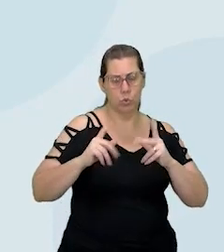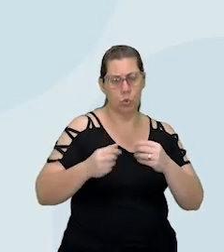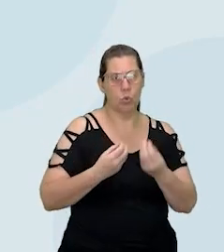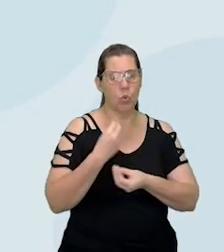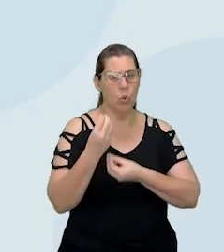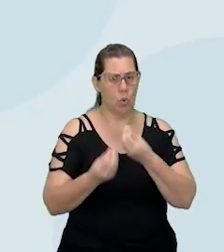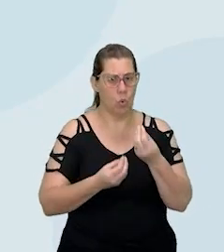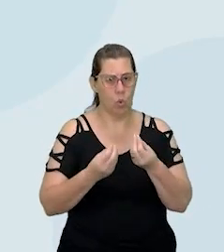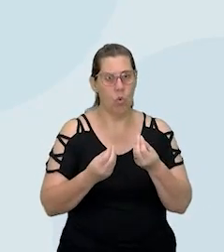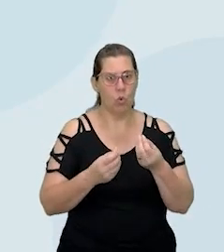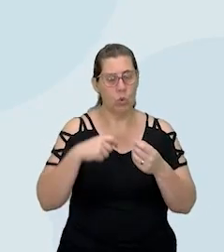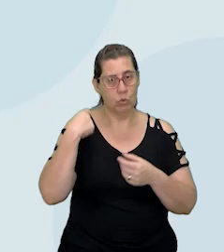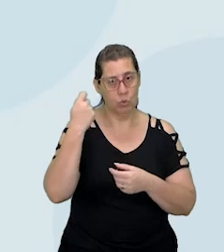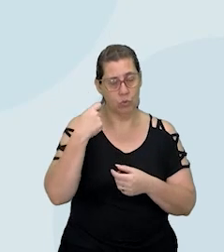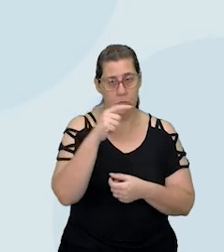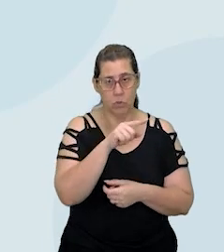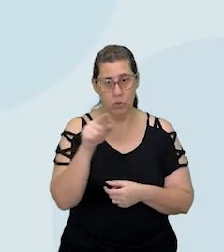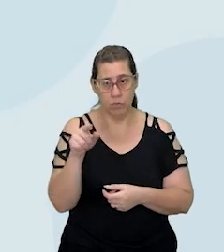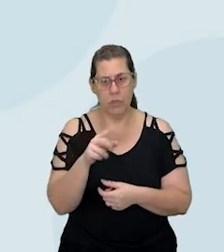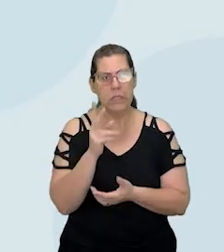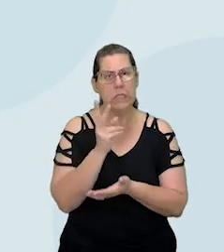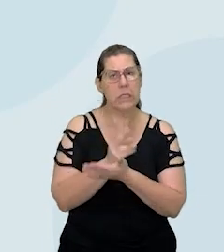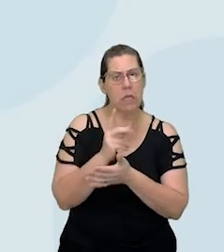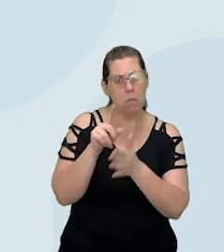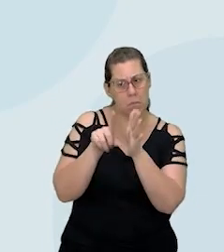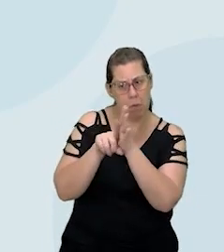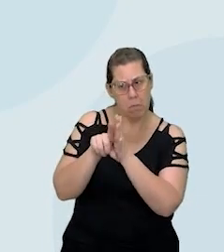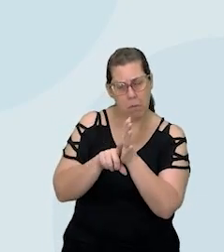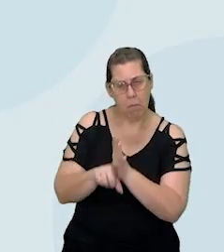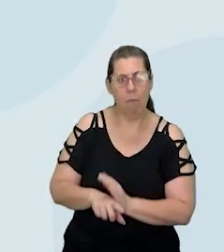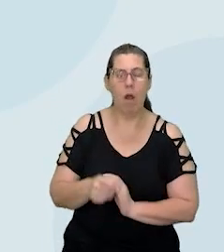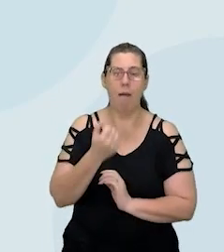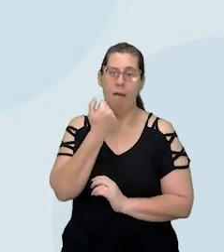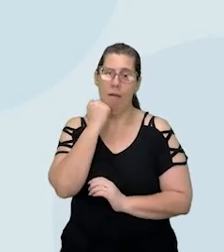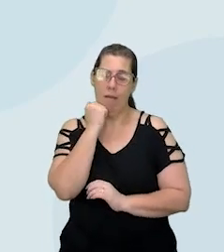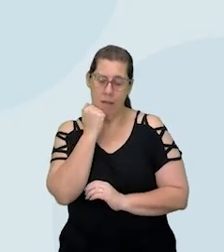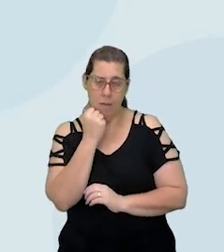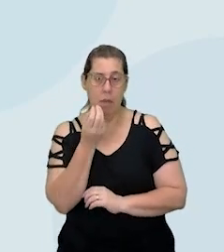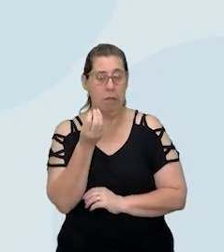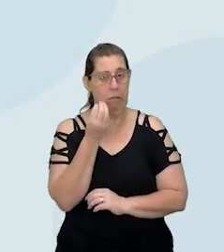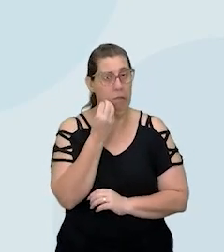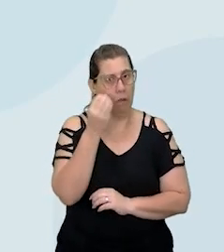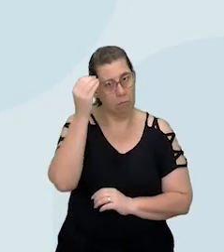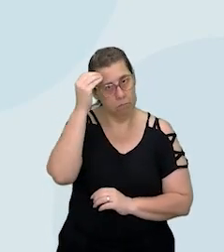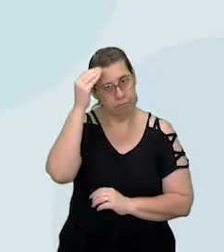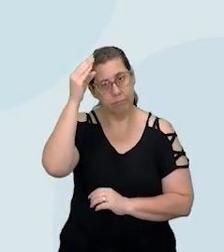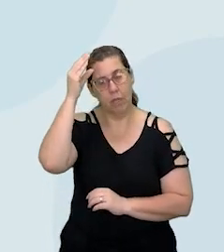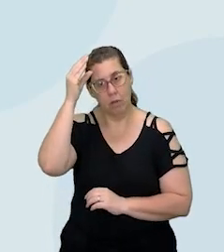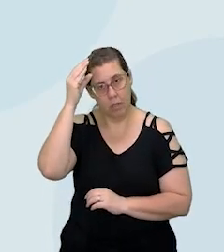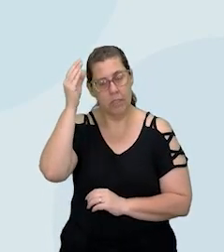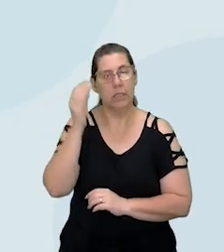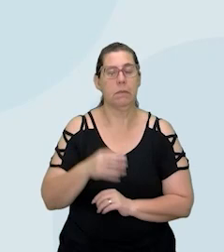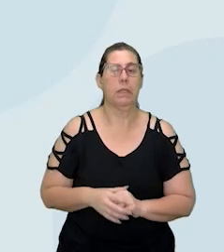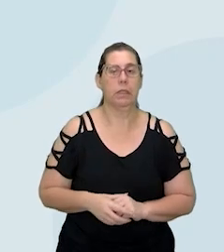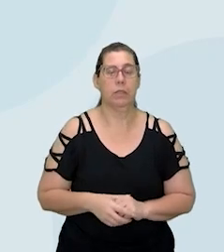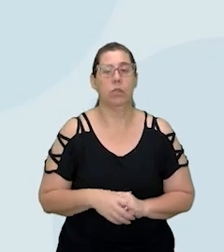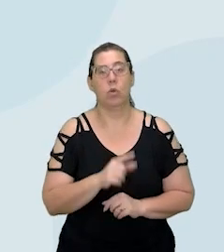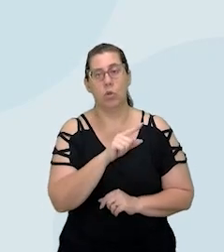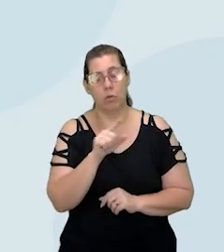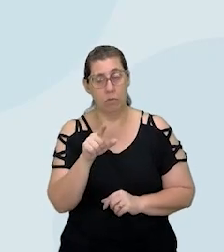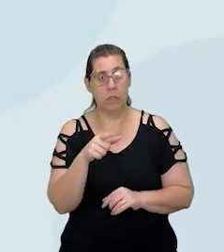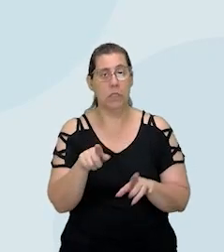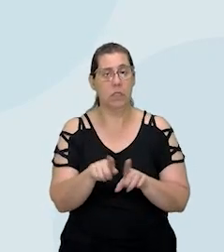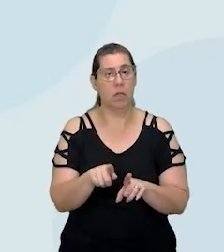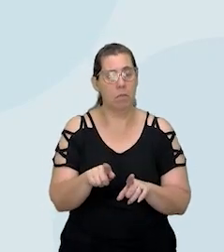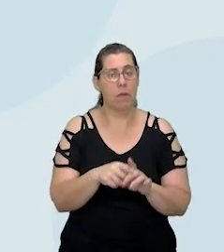das sequências dos filmes de vocês e sempre a investigação científica por buscar buscar conhecer a fundo aí o que vocês